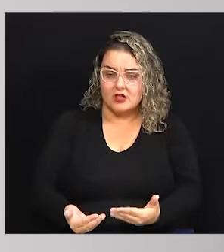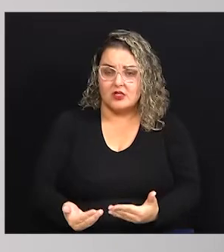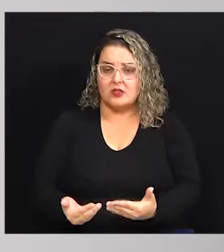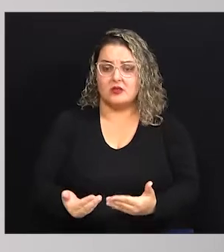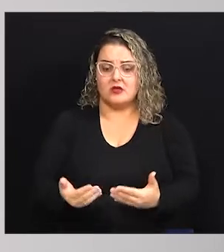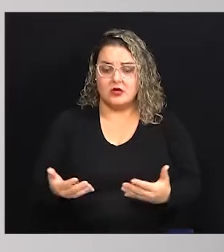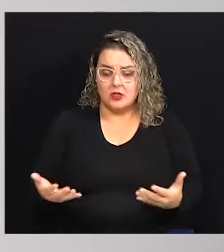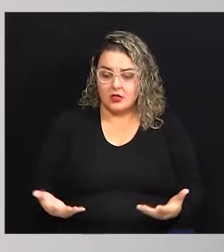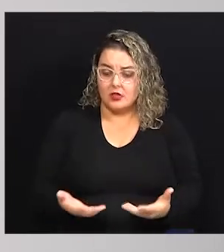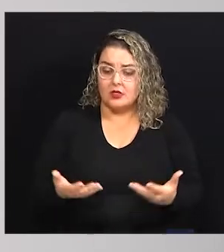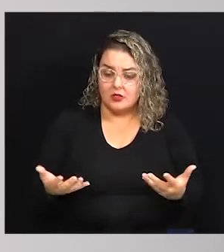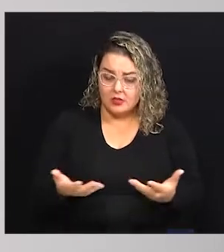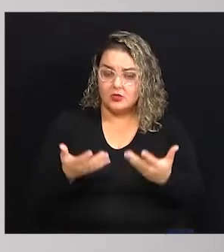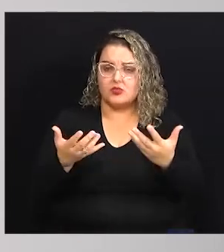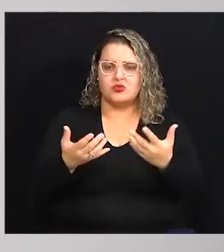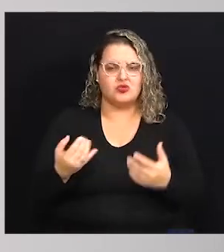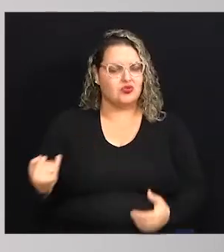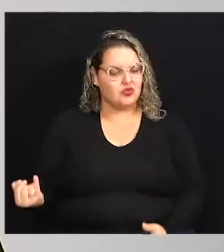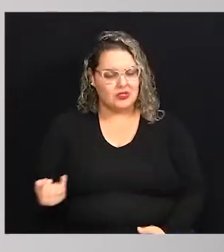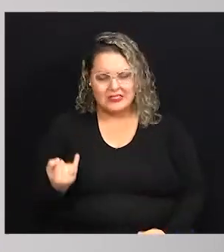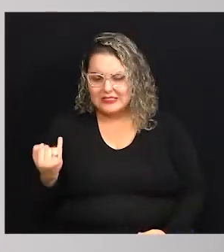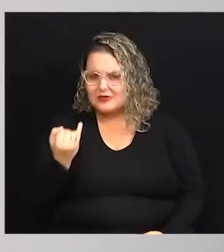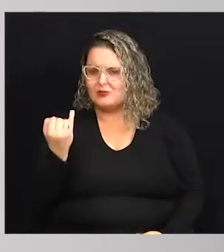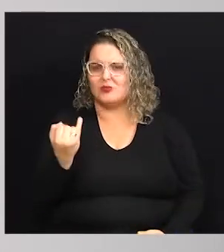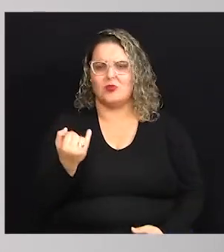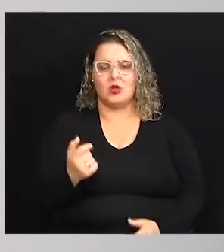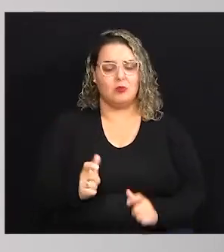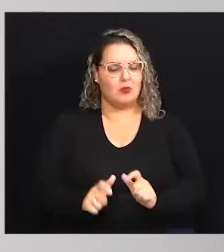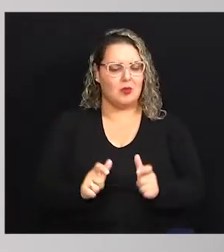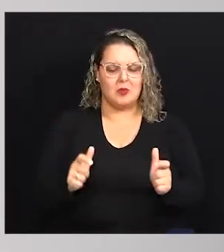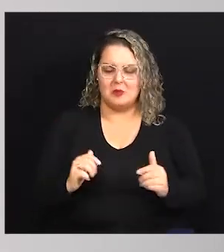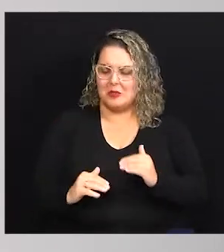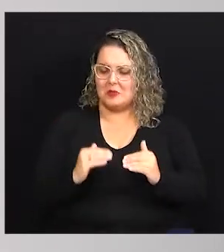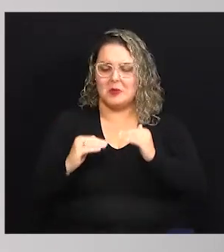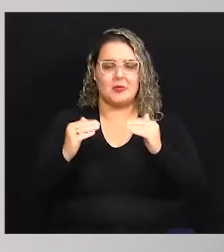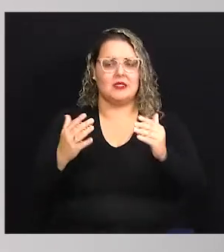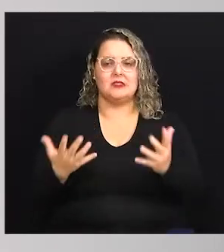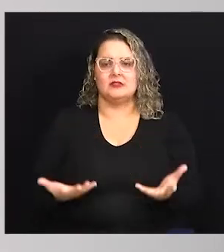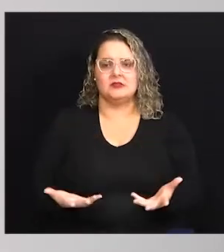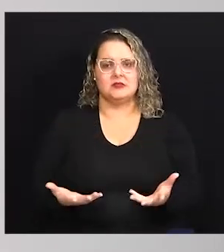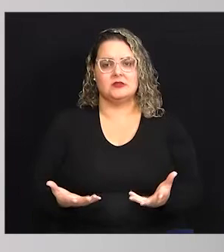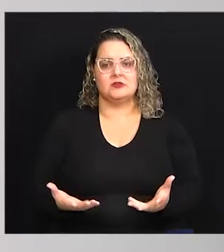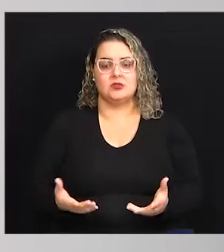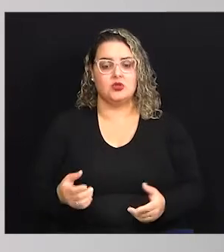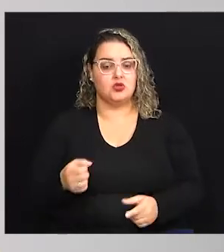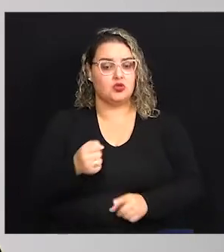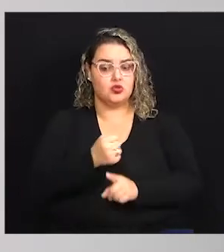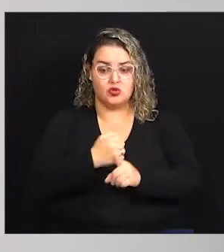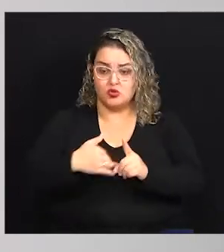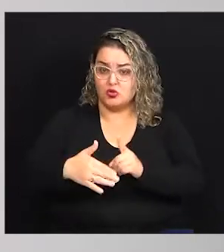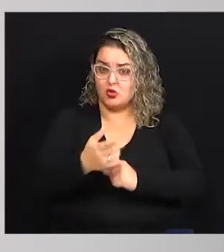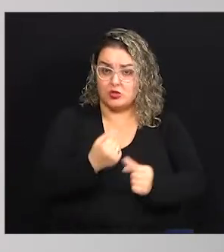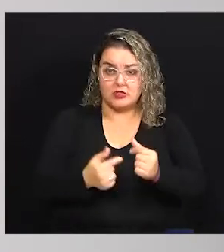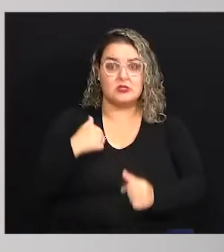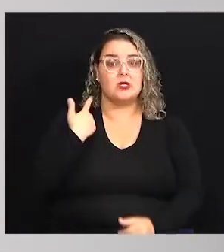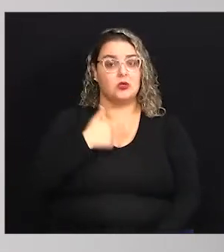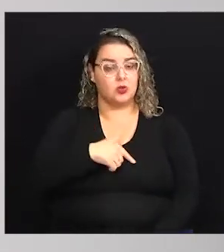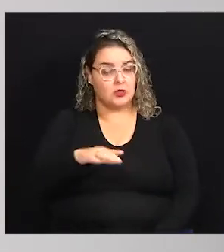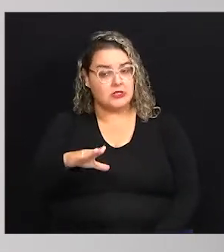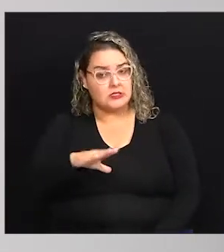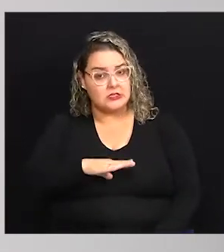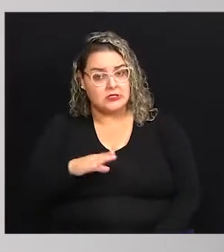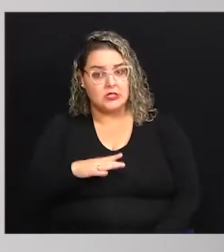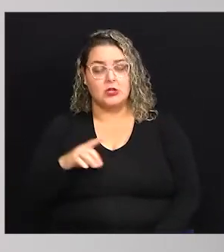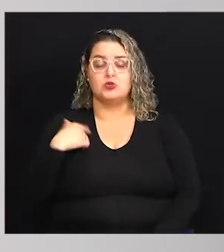processo e que contribuiu fundamentalmente para o progresso, para o desenvolvimento socioeconômico da